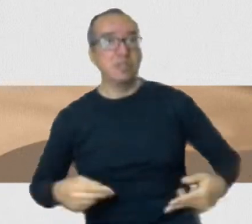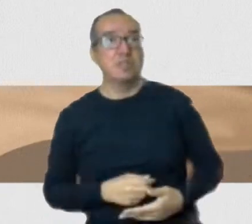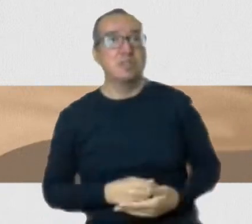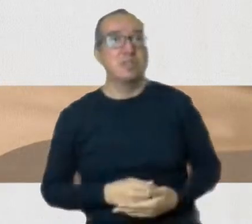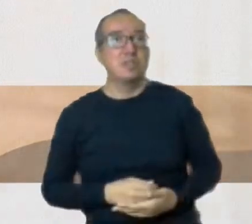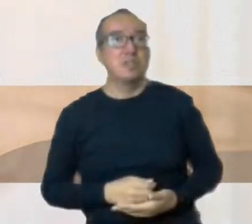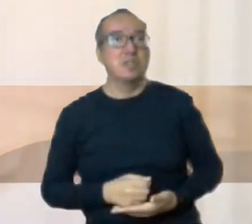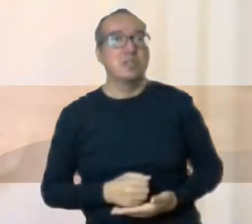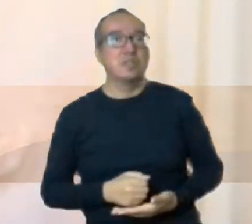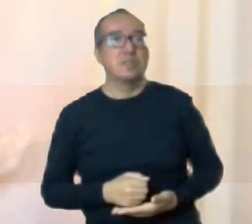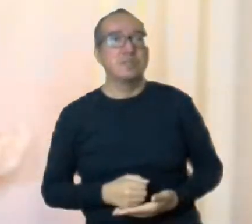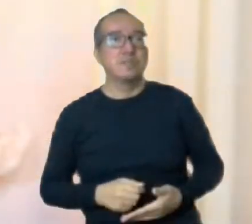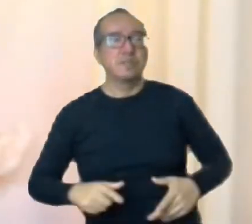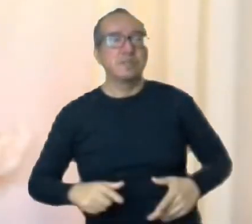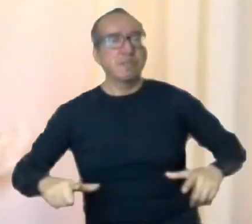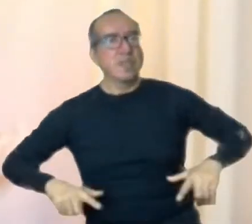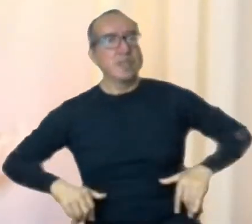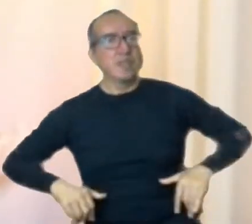não existiria.